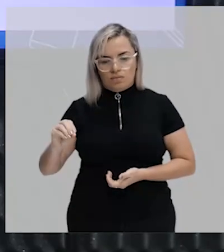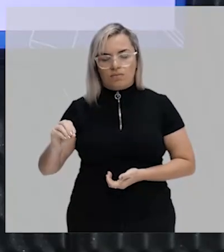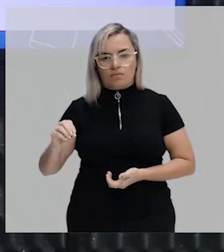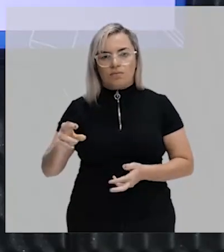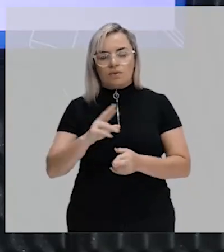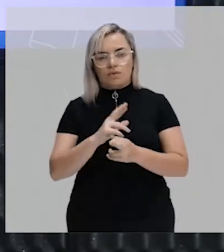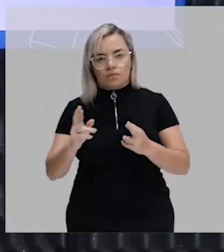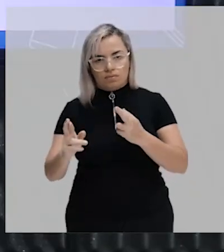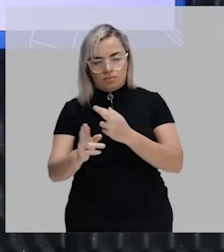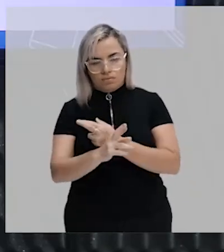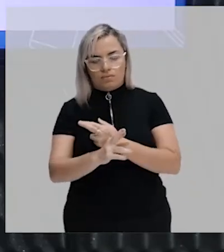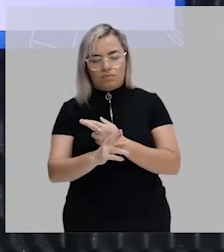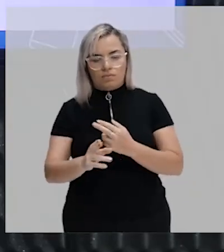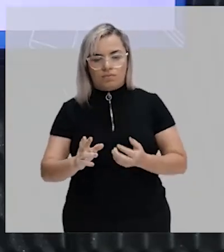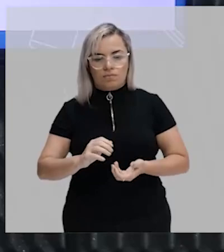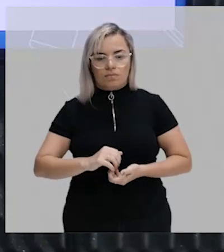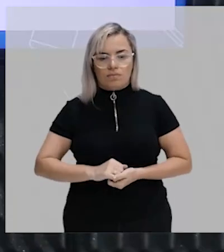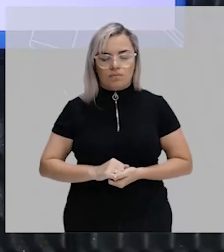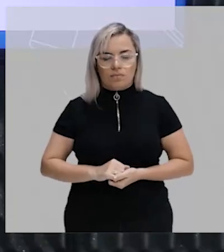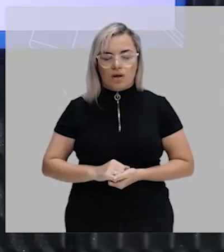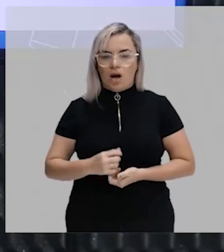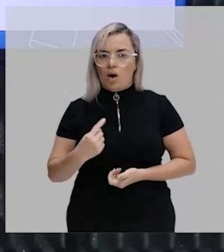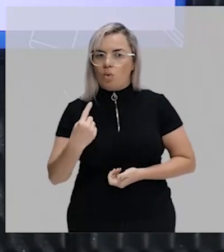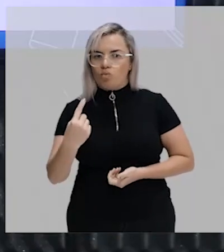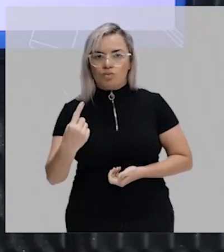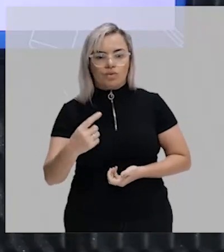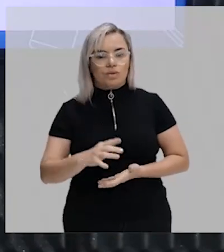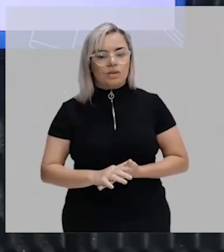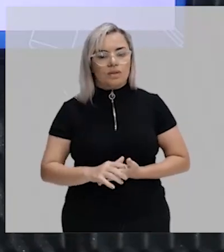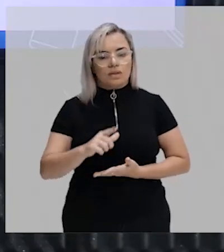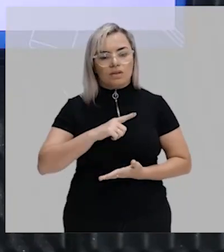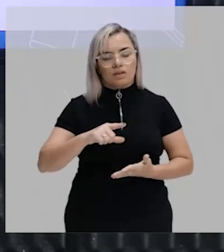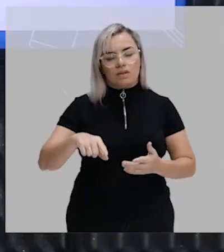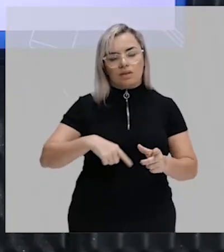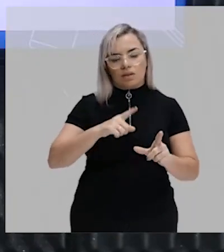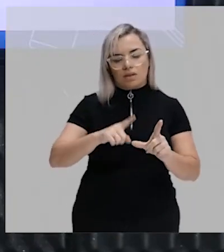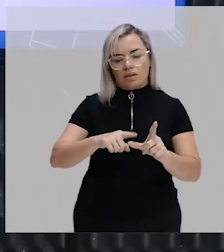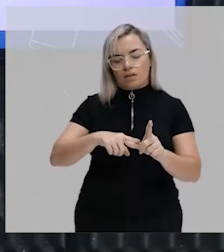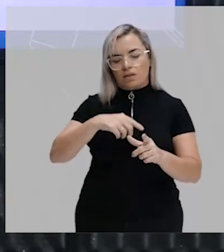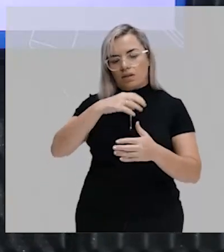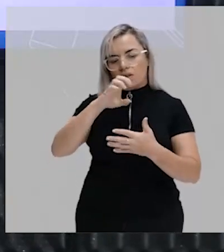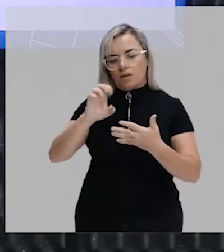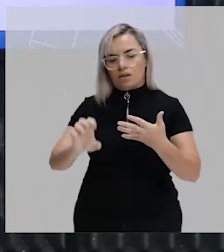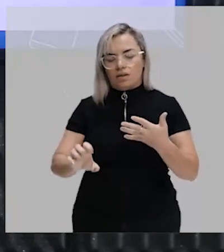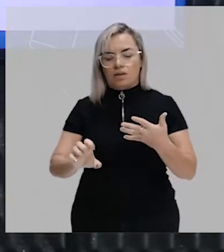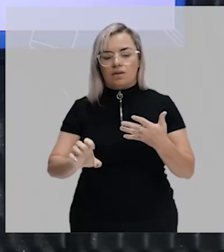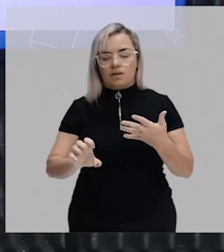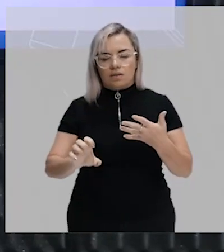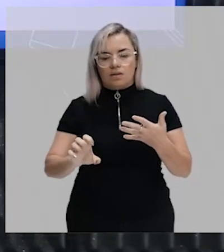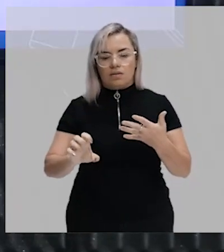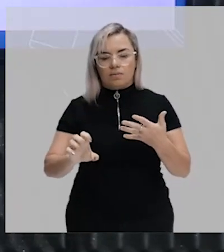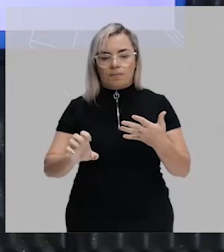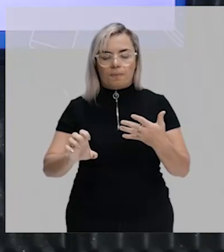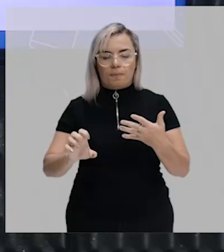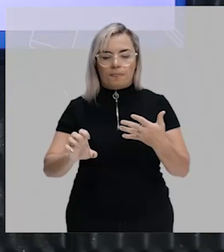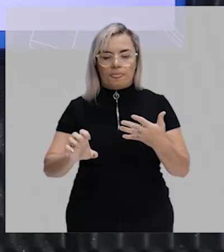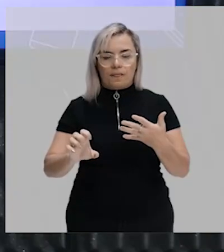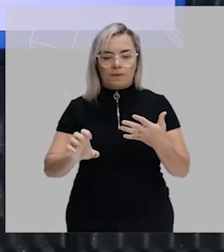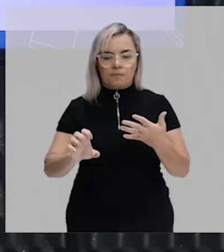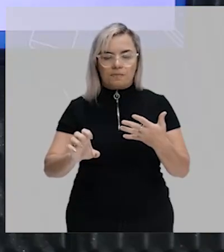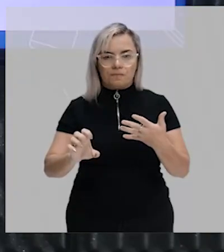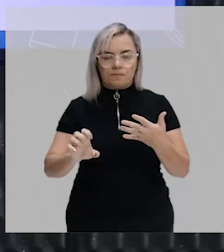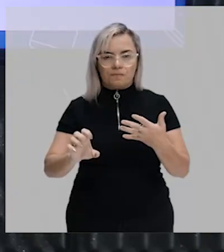me falha a memória, é a única. E por fim, a letra E, conjunção